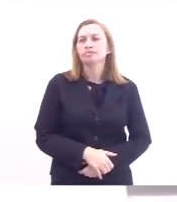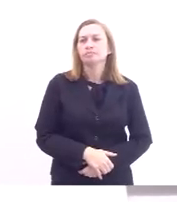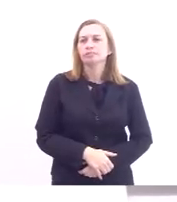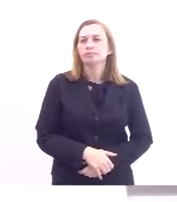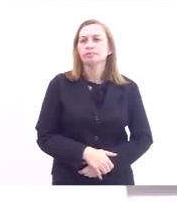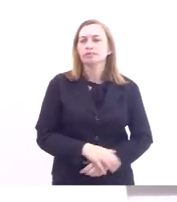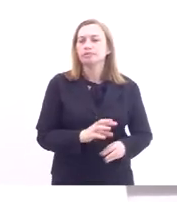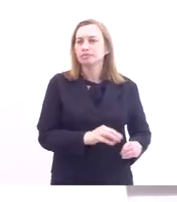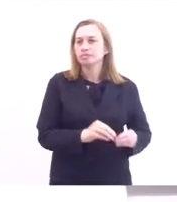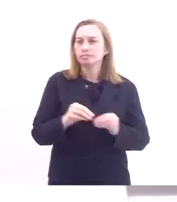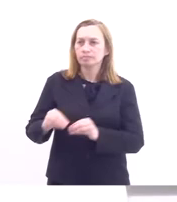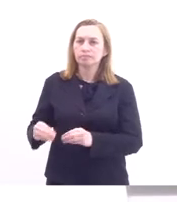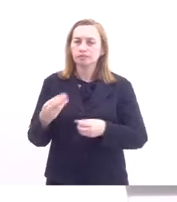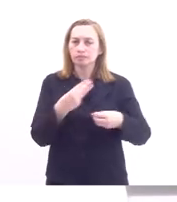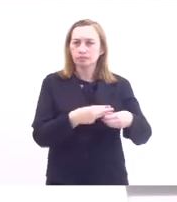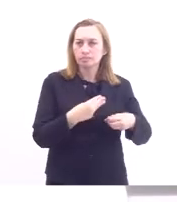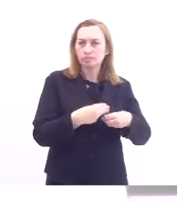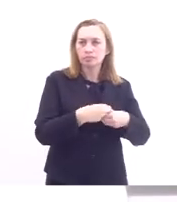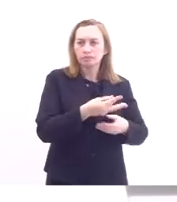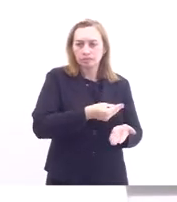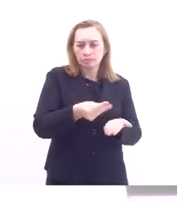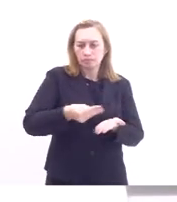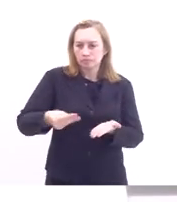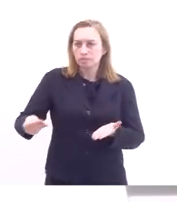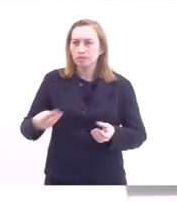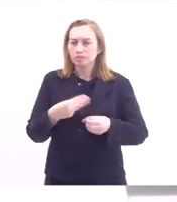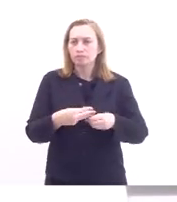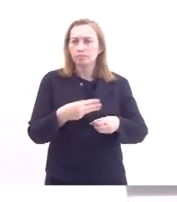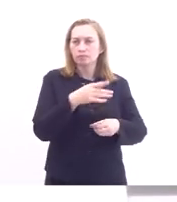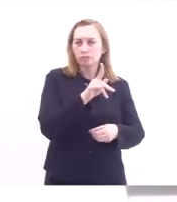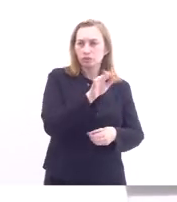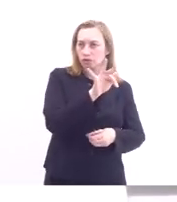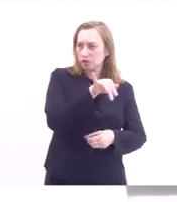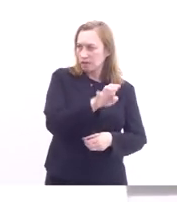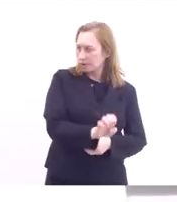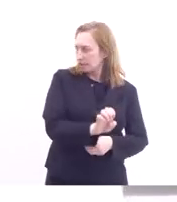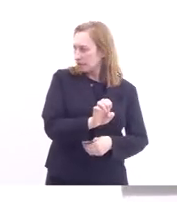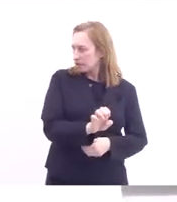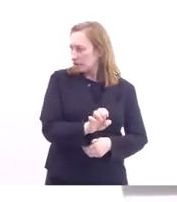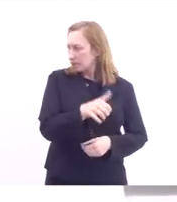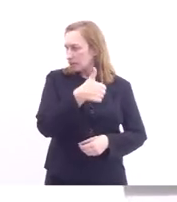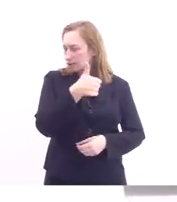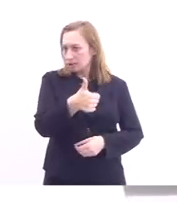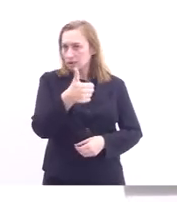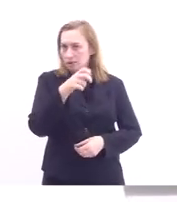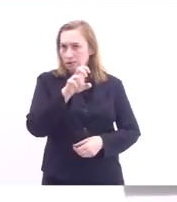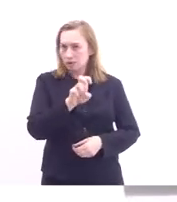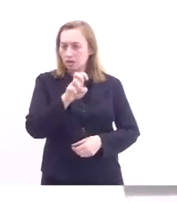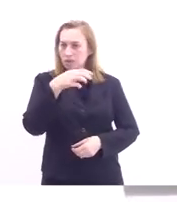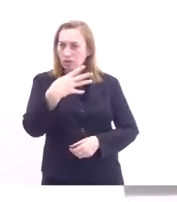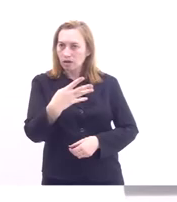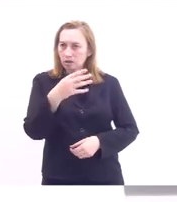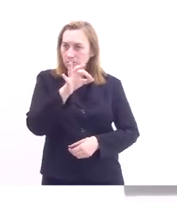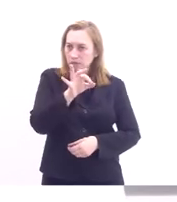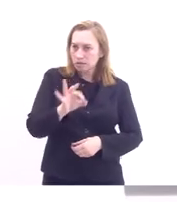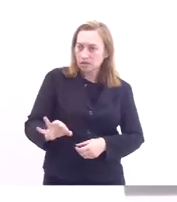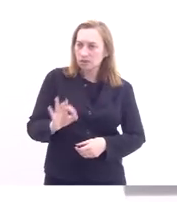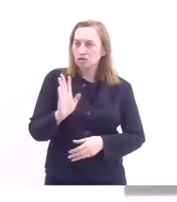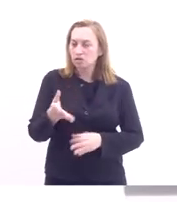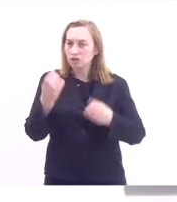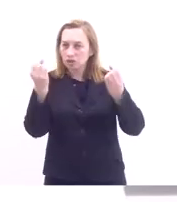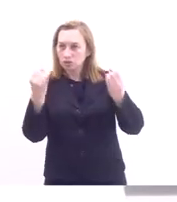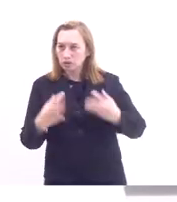as transferências aos municípios e ao Fundeb de 154%. Como já foi explicado, é